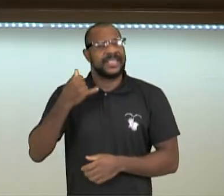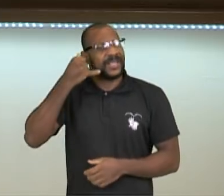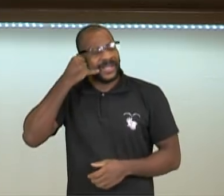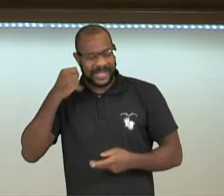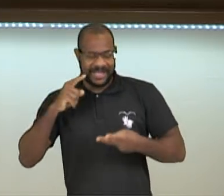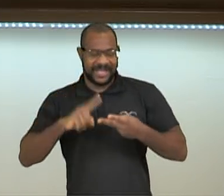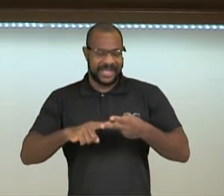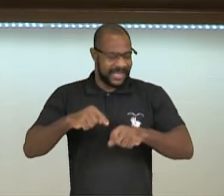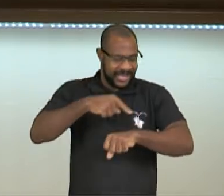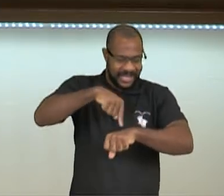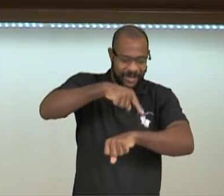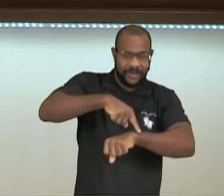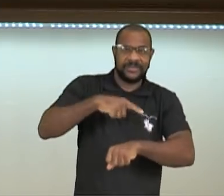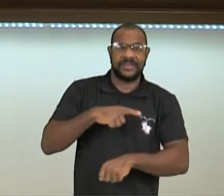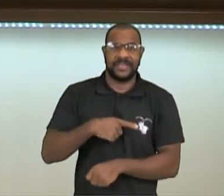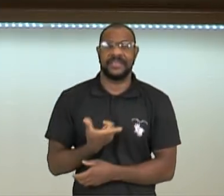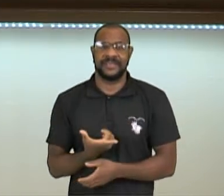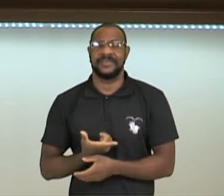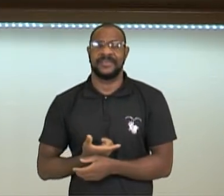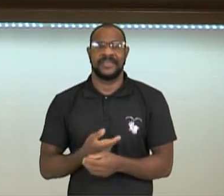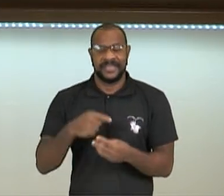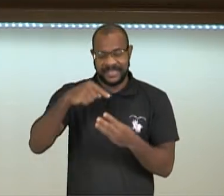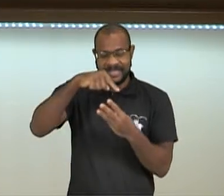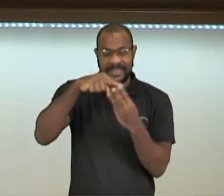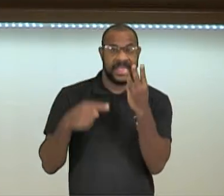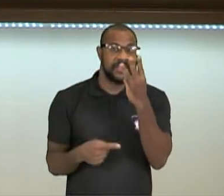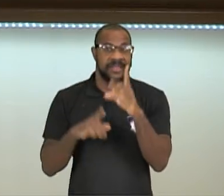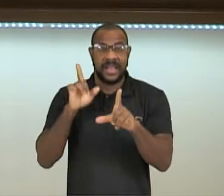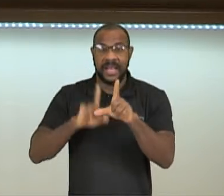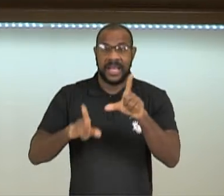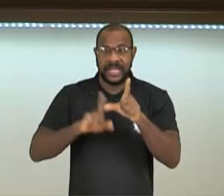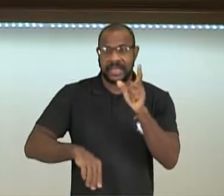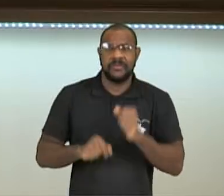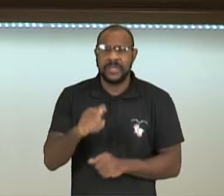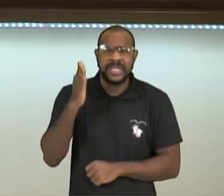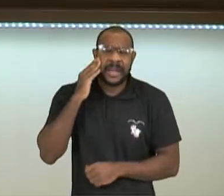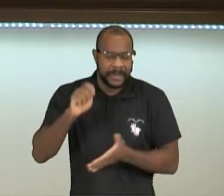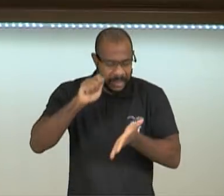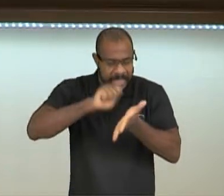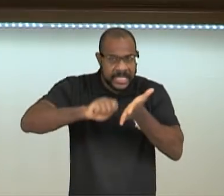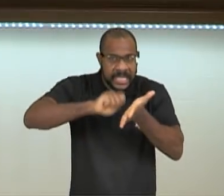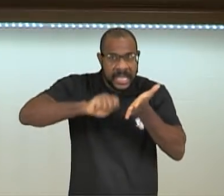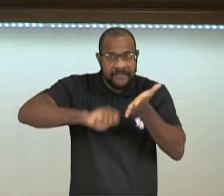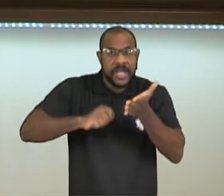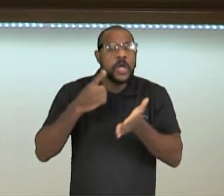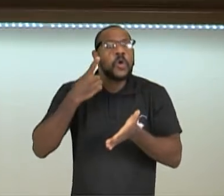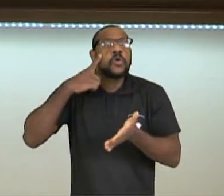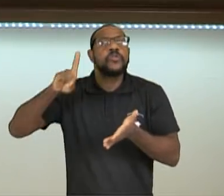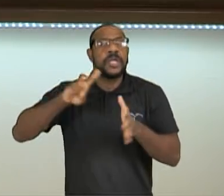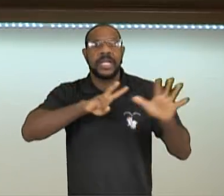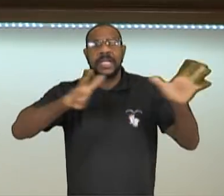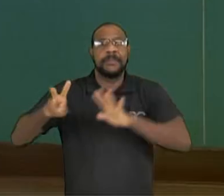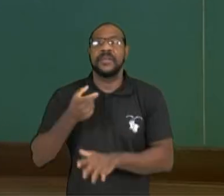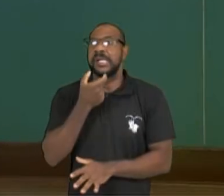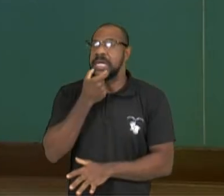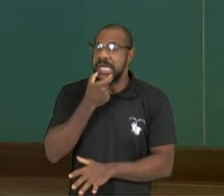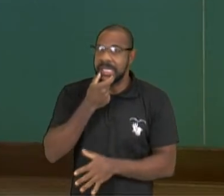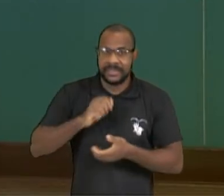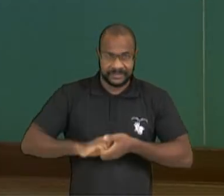3 primeiras letrinhas. Mas será que você sabe escrever os dias da semana? Vamos conferir? Vamos lá então.